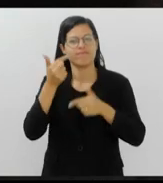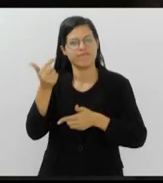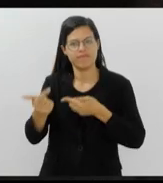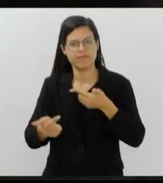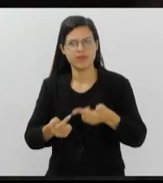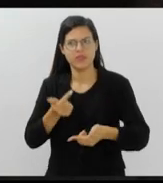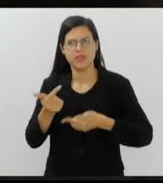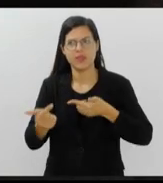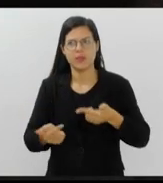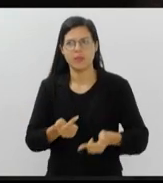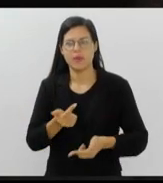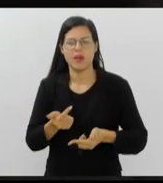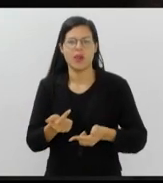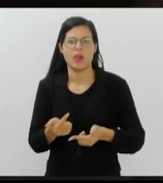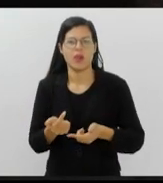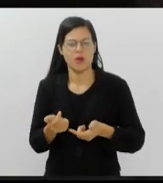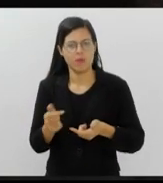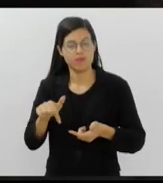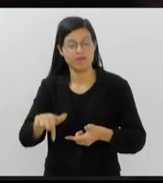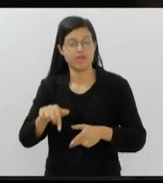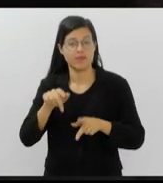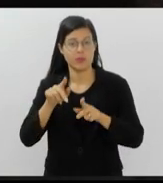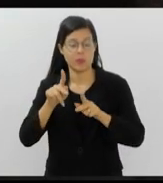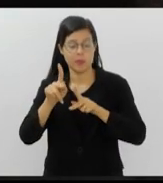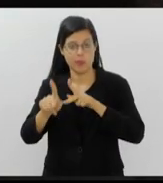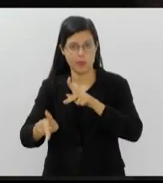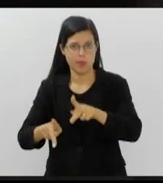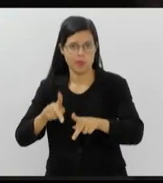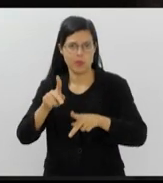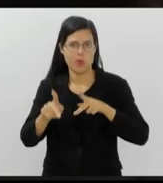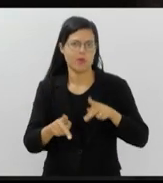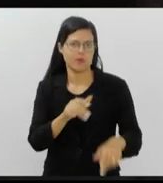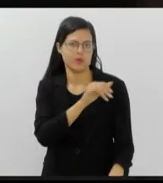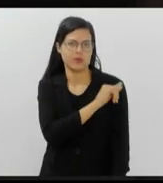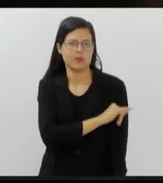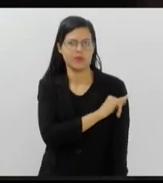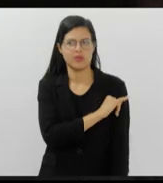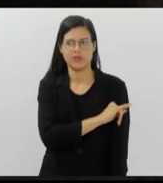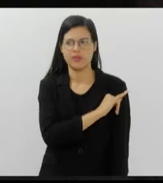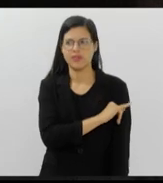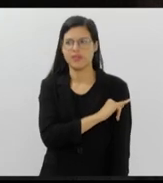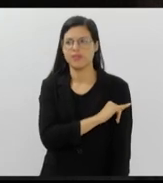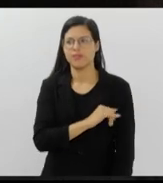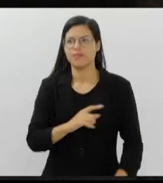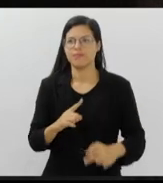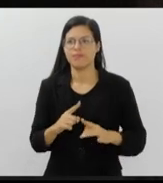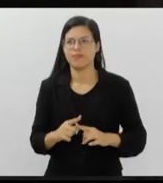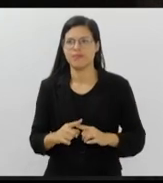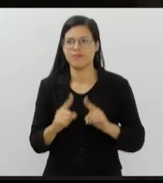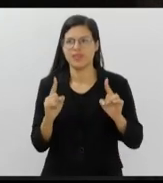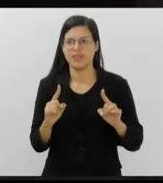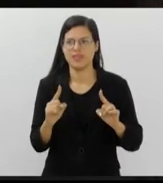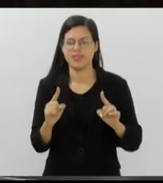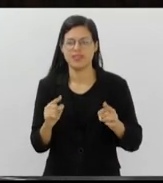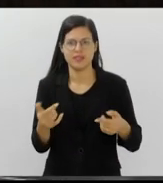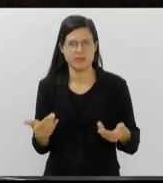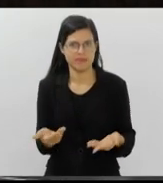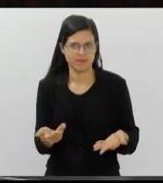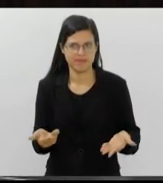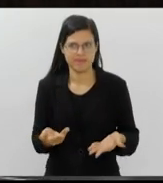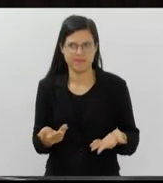serviços à população fluminense. Mas, neste momento tão